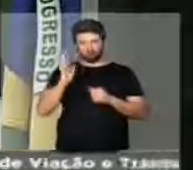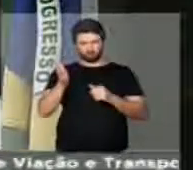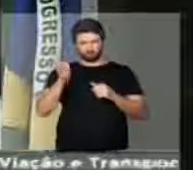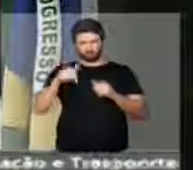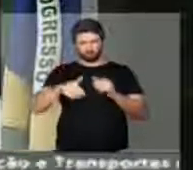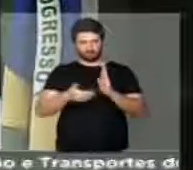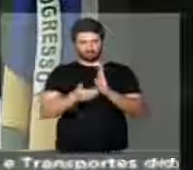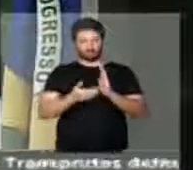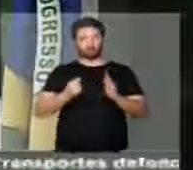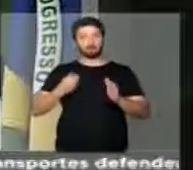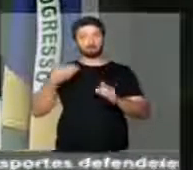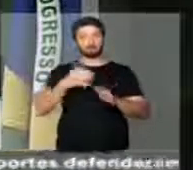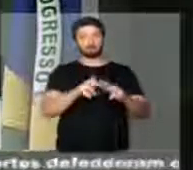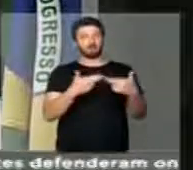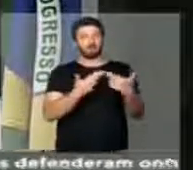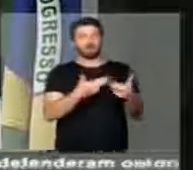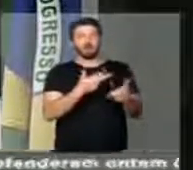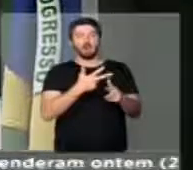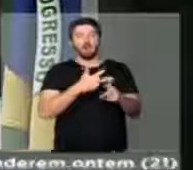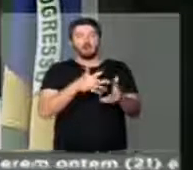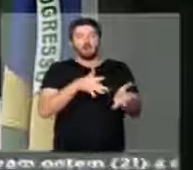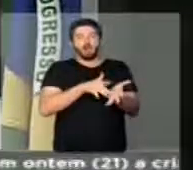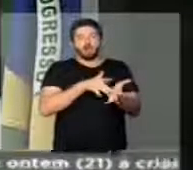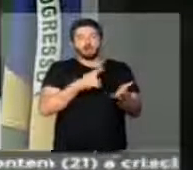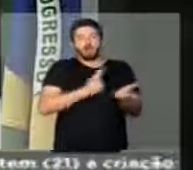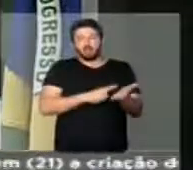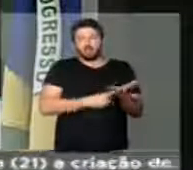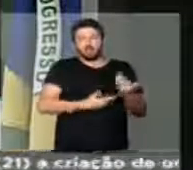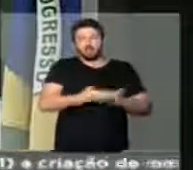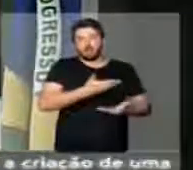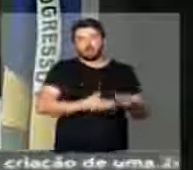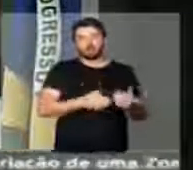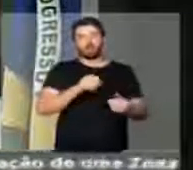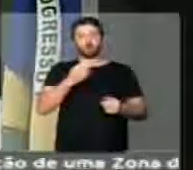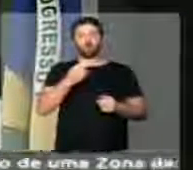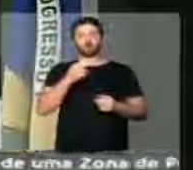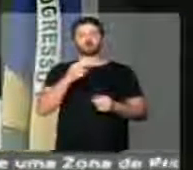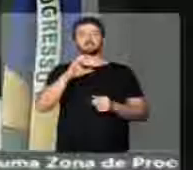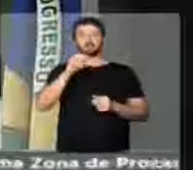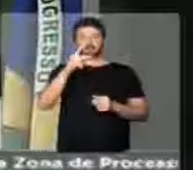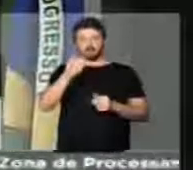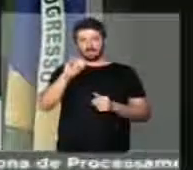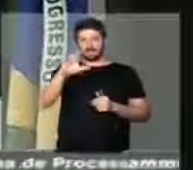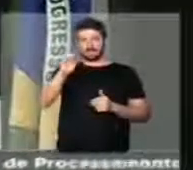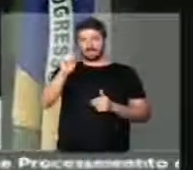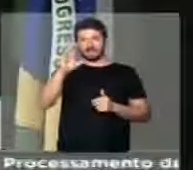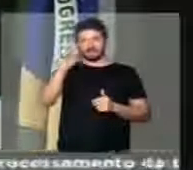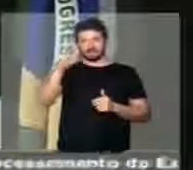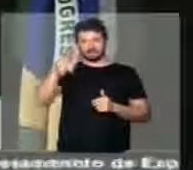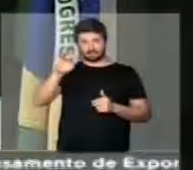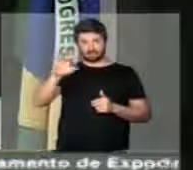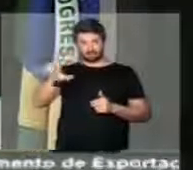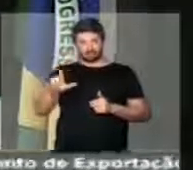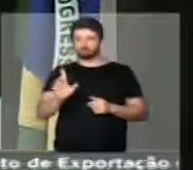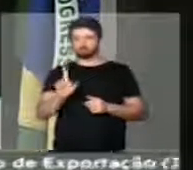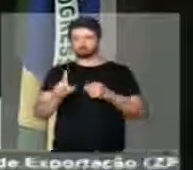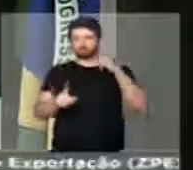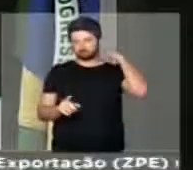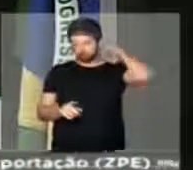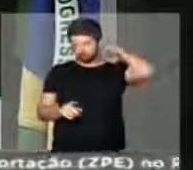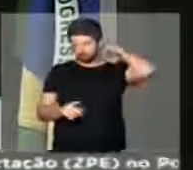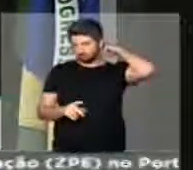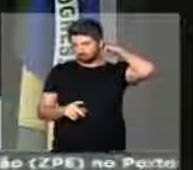casa participando de falcatruas ou de CPIs de caça-níquel. As minhas